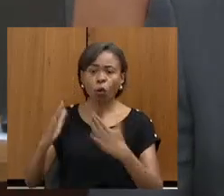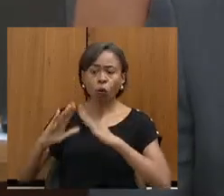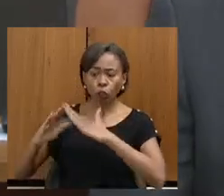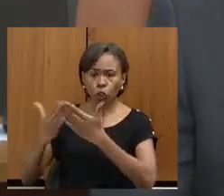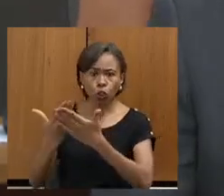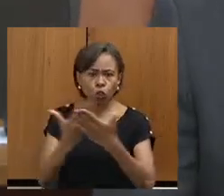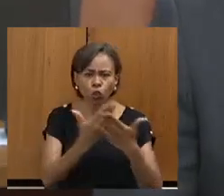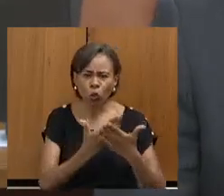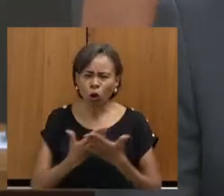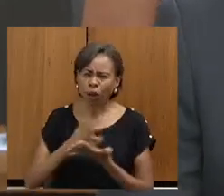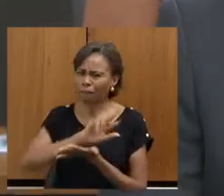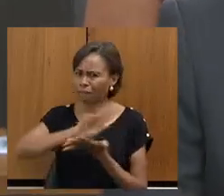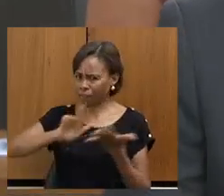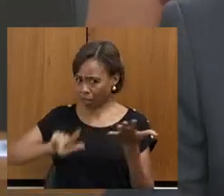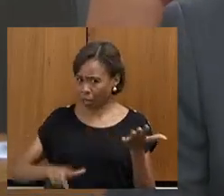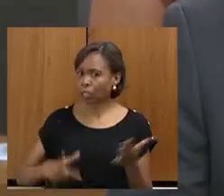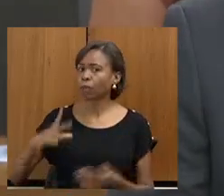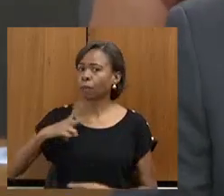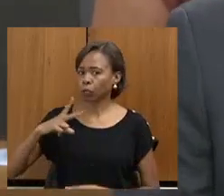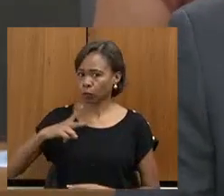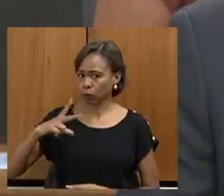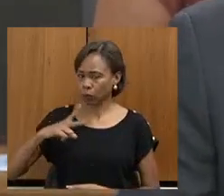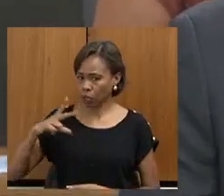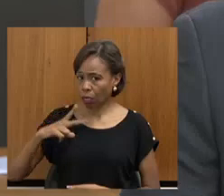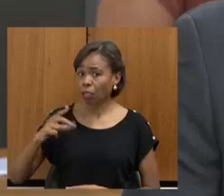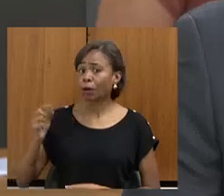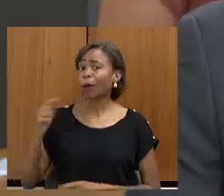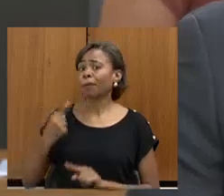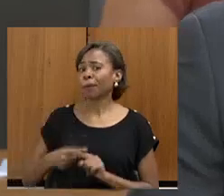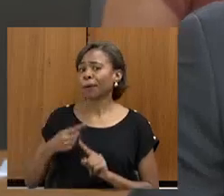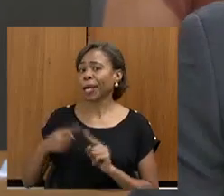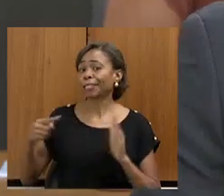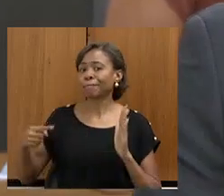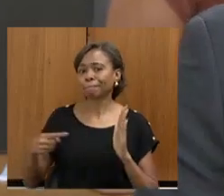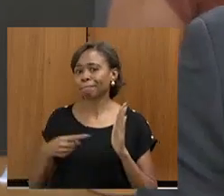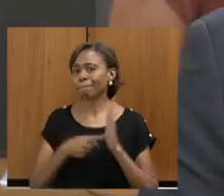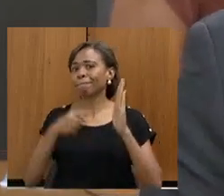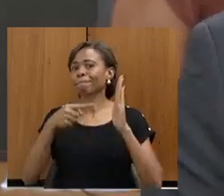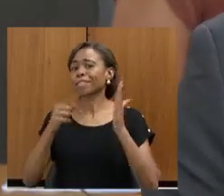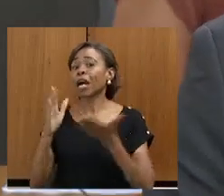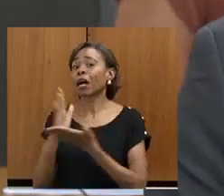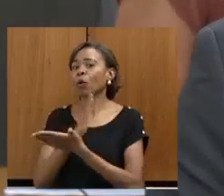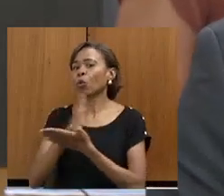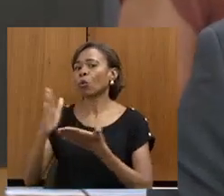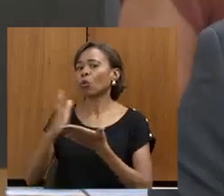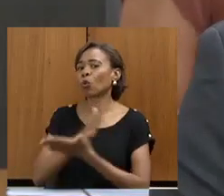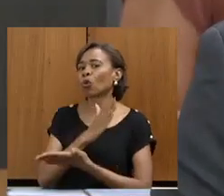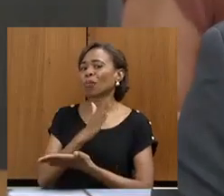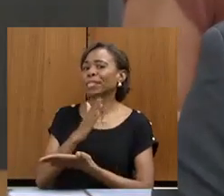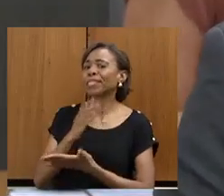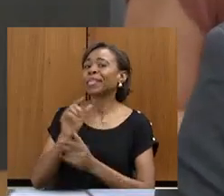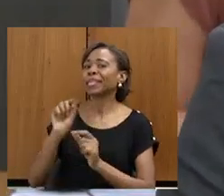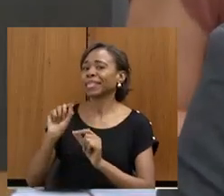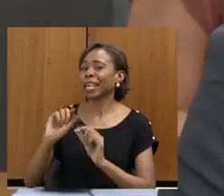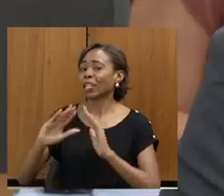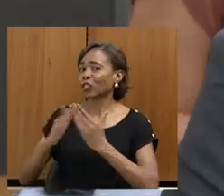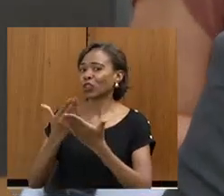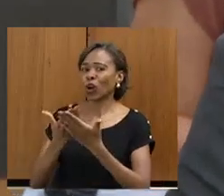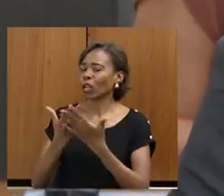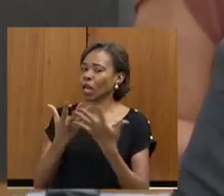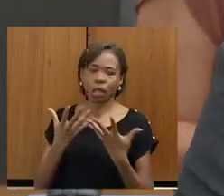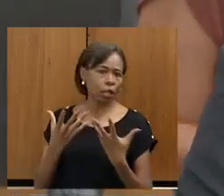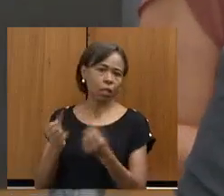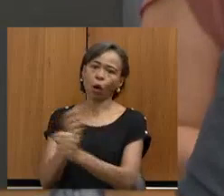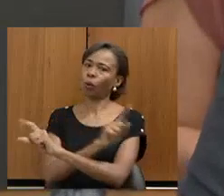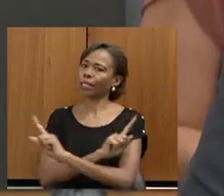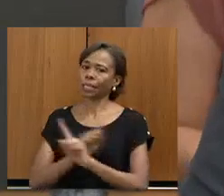particulares, chegou até nós uma denúncia de que algumas escolas particulares estavam negando o acesso à